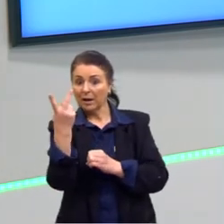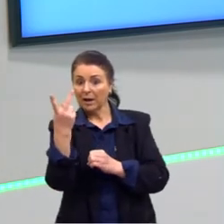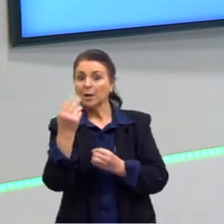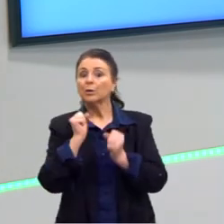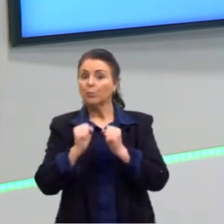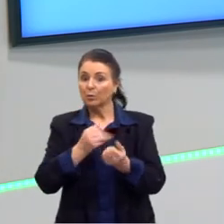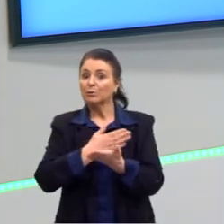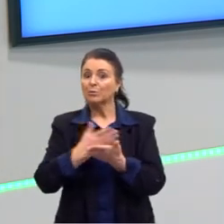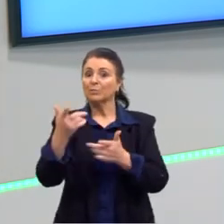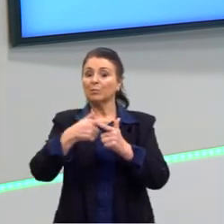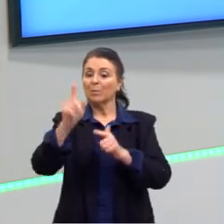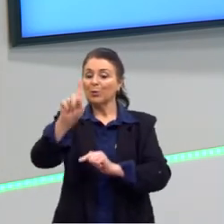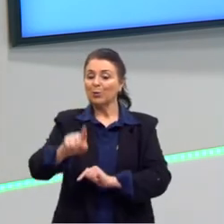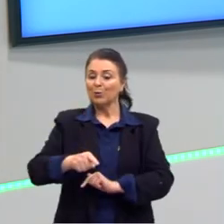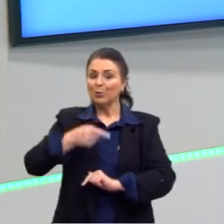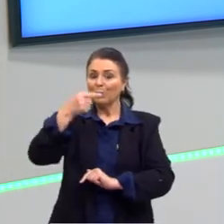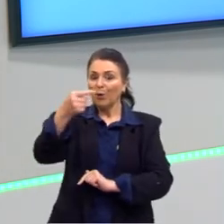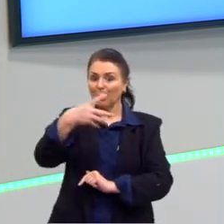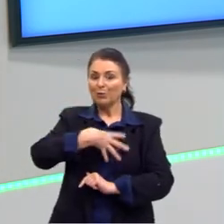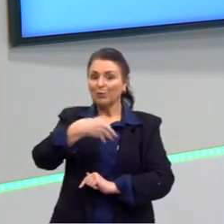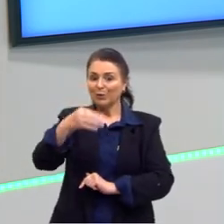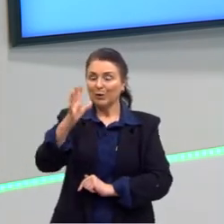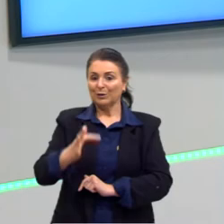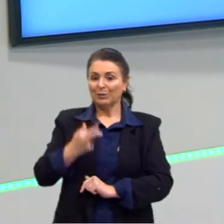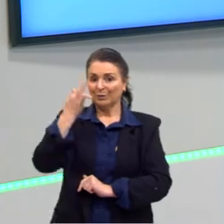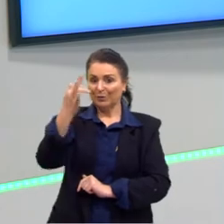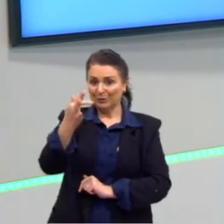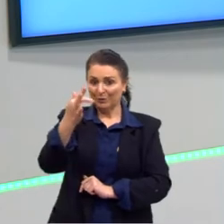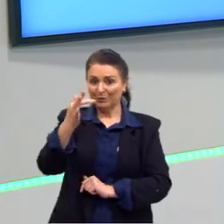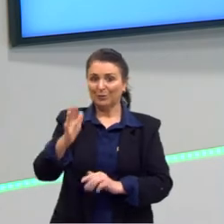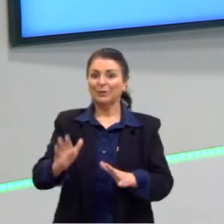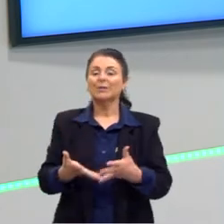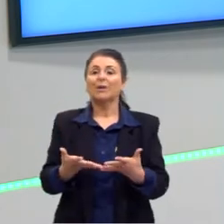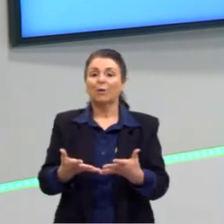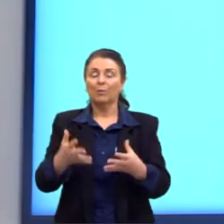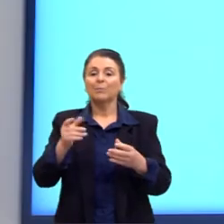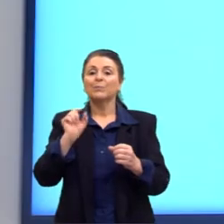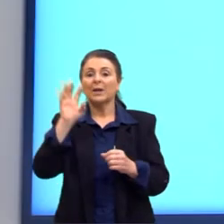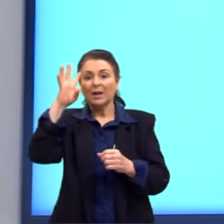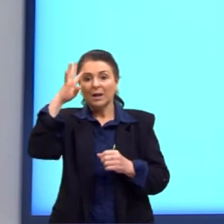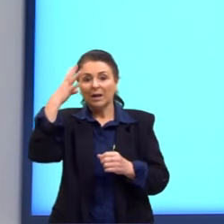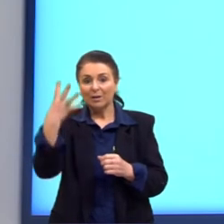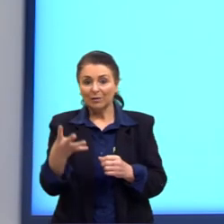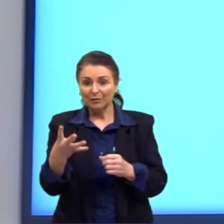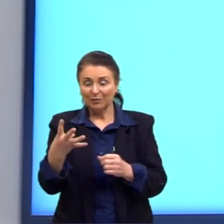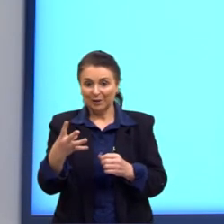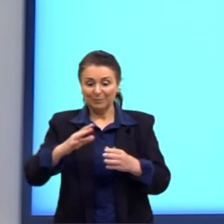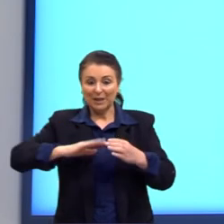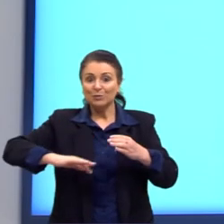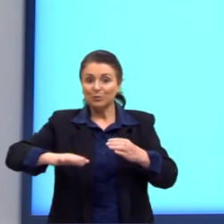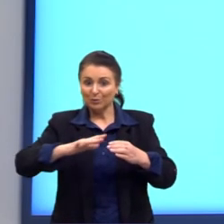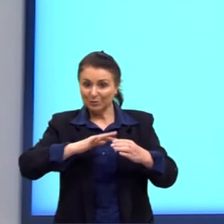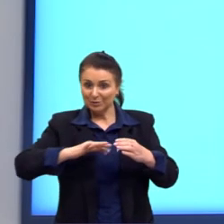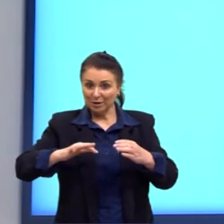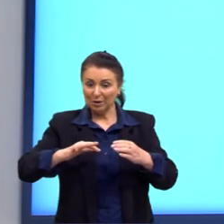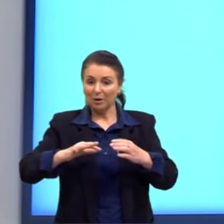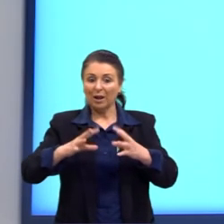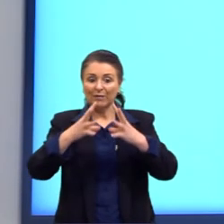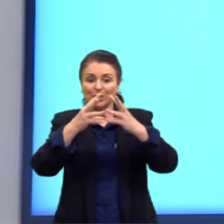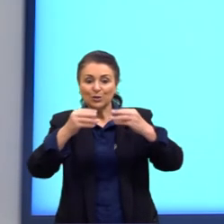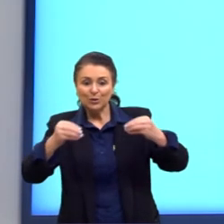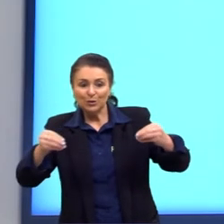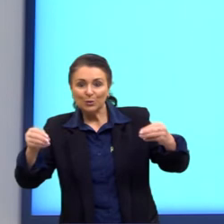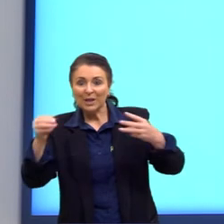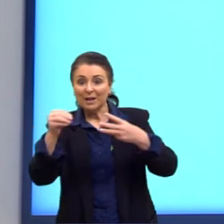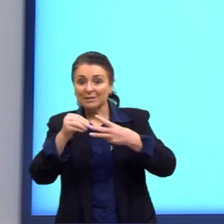então a solução né de anticorpos vai destruir as células do sangue do bebê antes